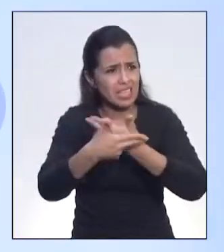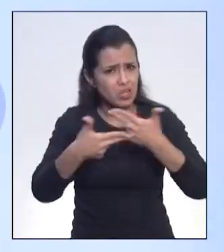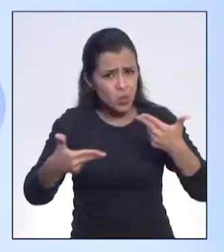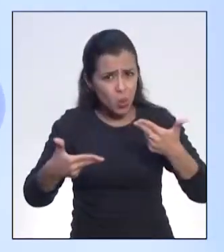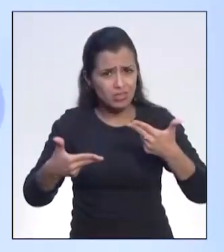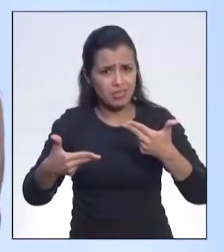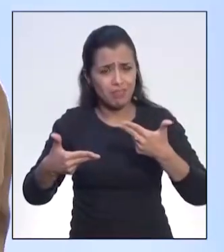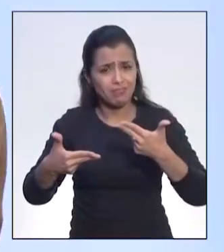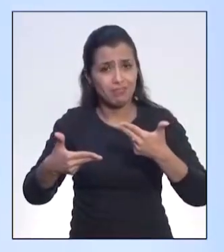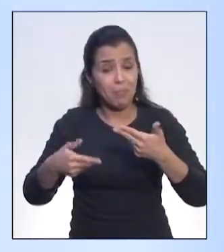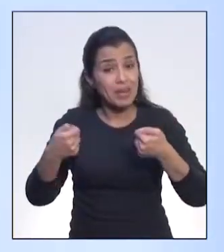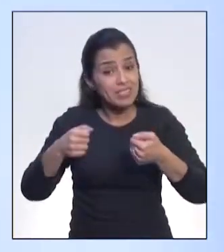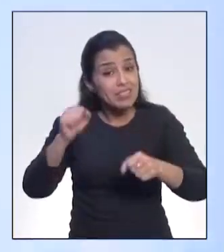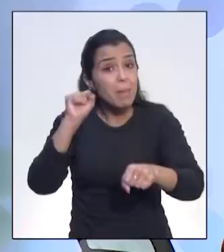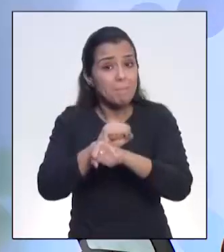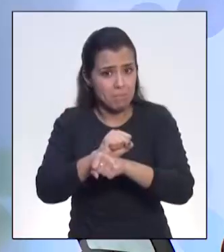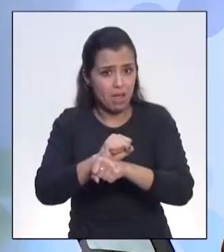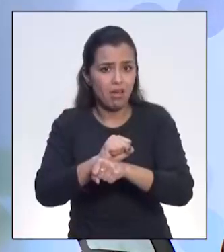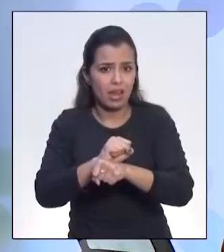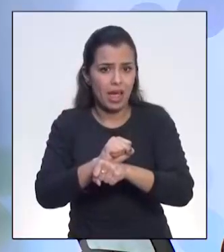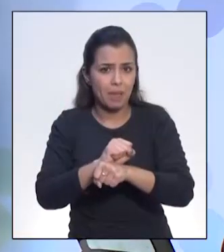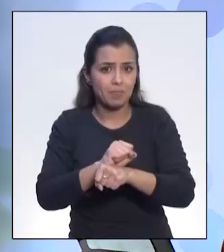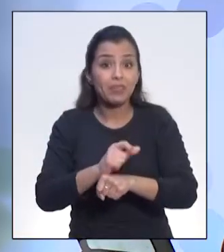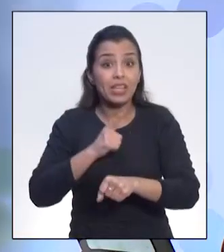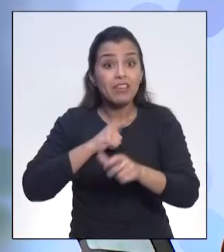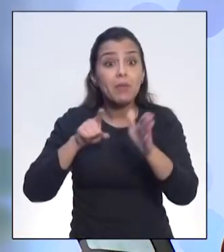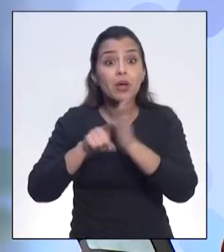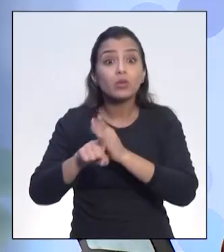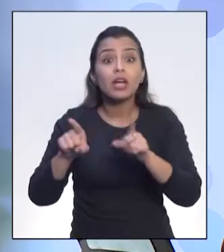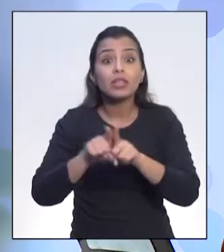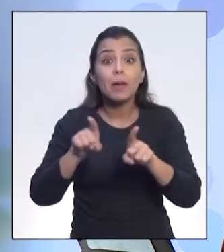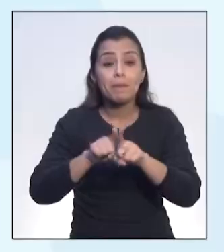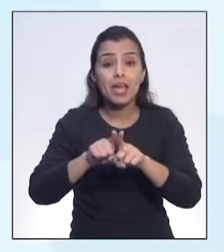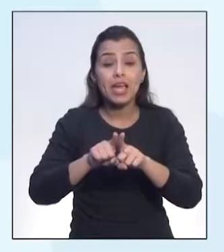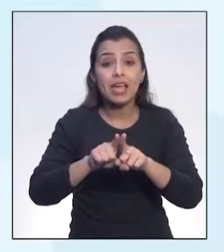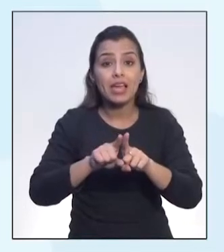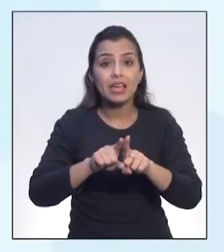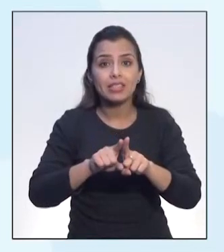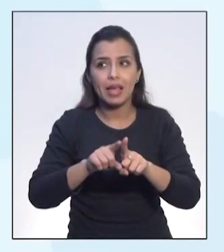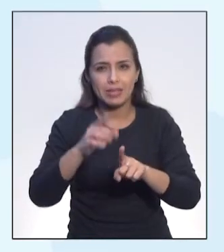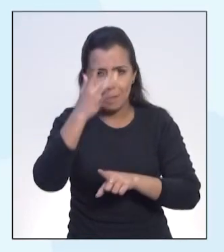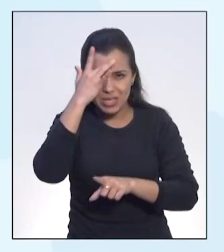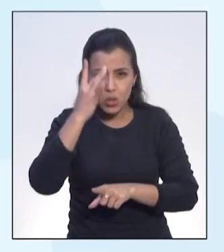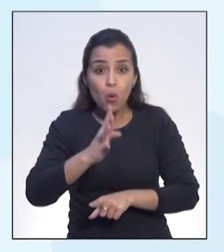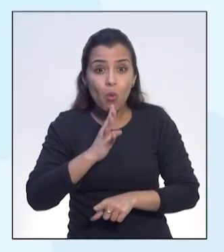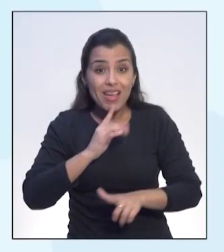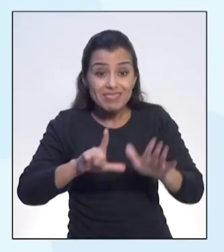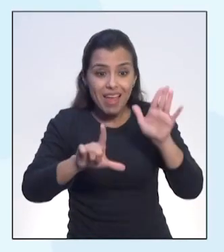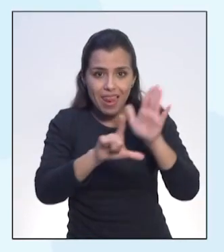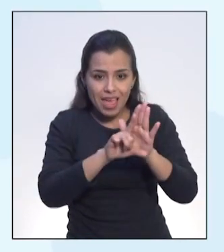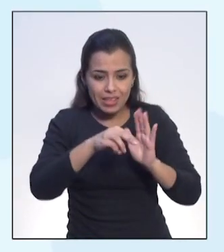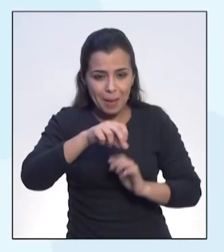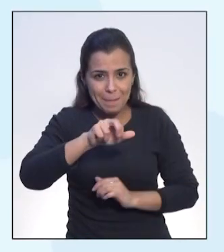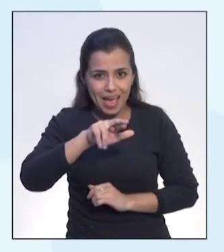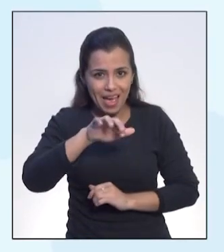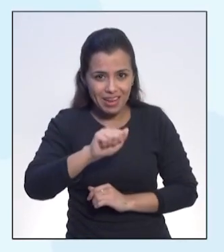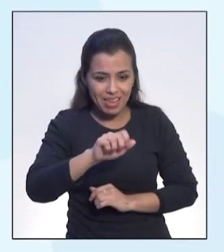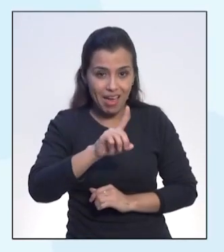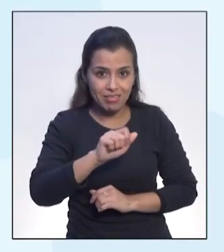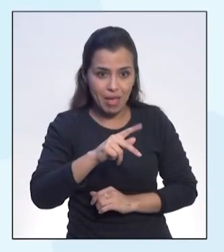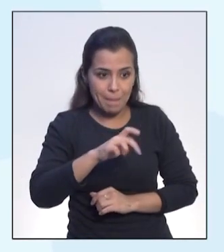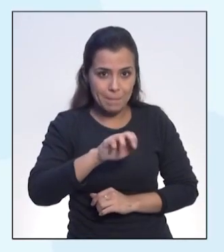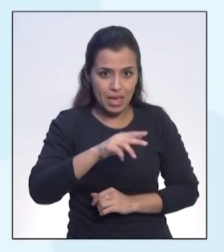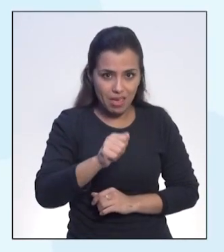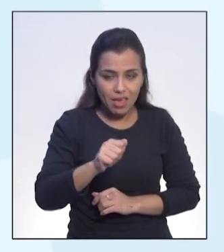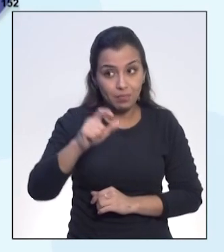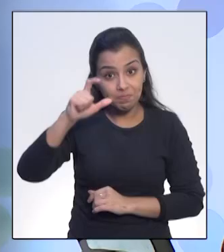não continuem acontecendo. Foi perguntado também se as pessoas conheciam a Lei Maria da Penha. E nós discutimos sobre a questão da